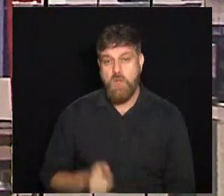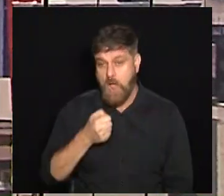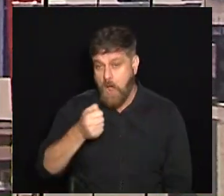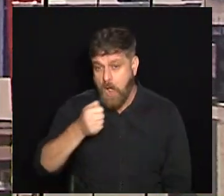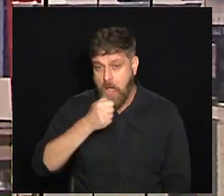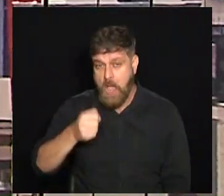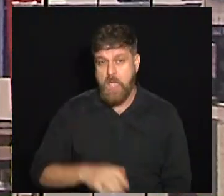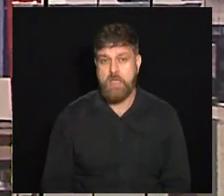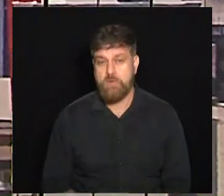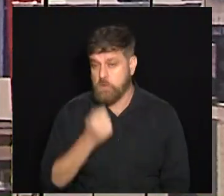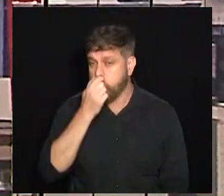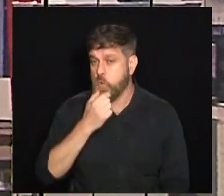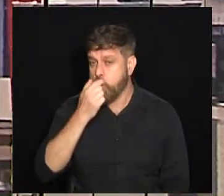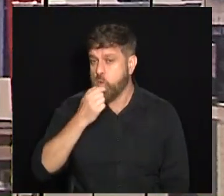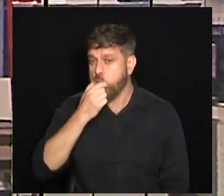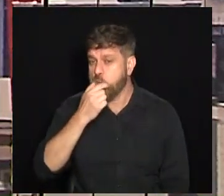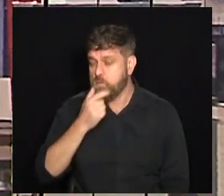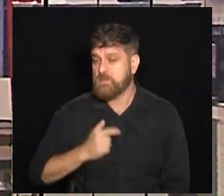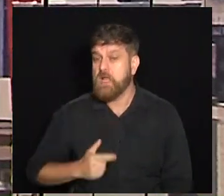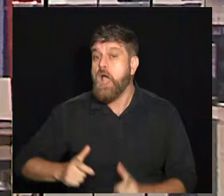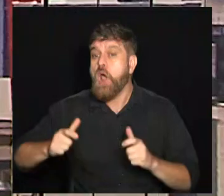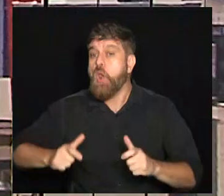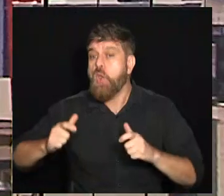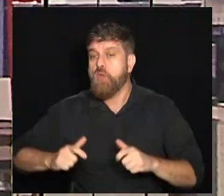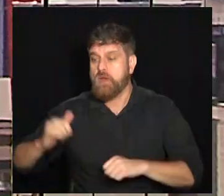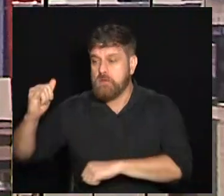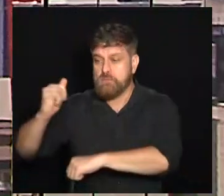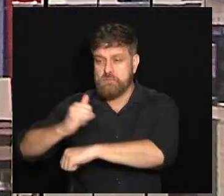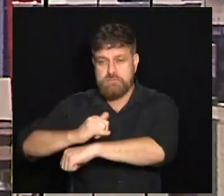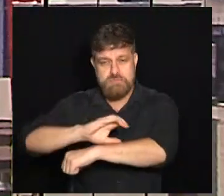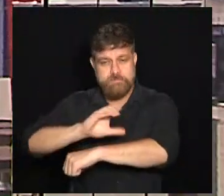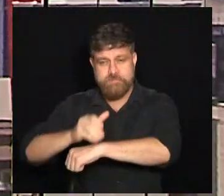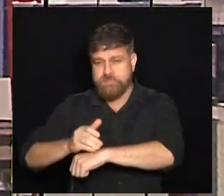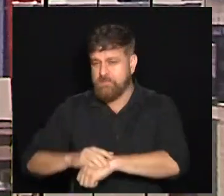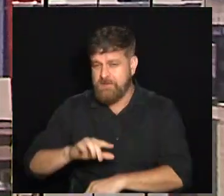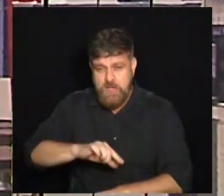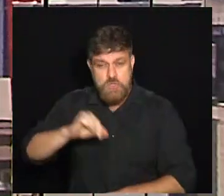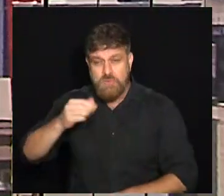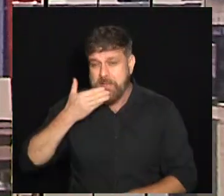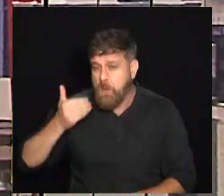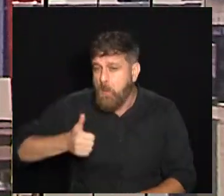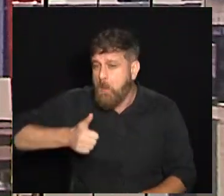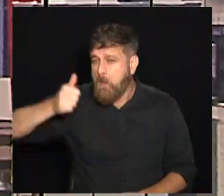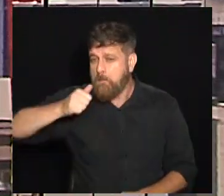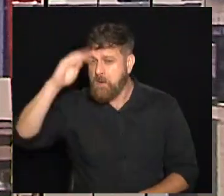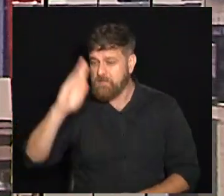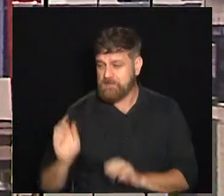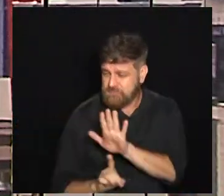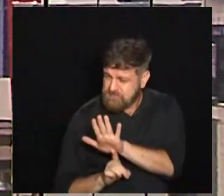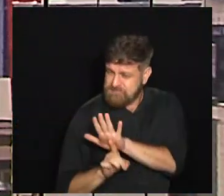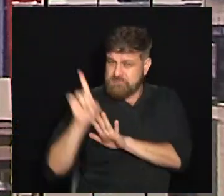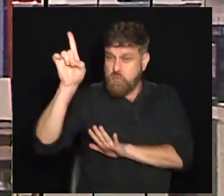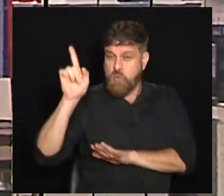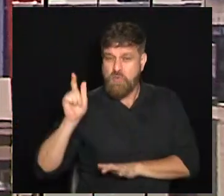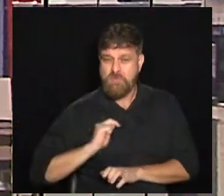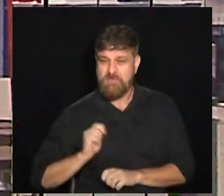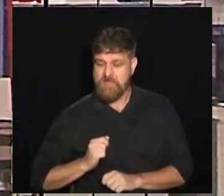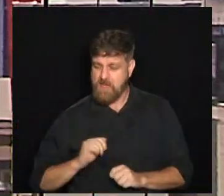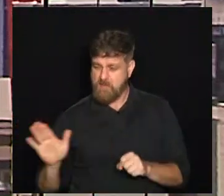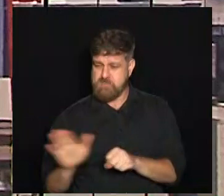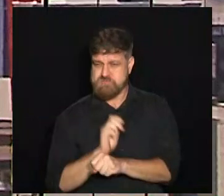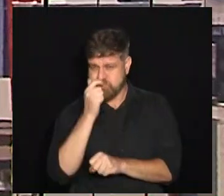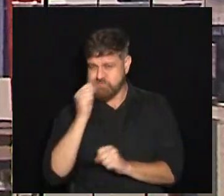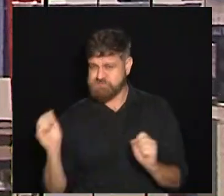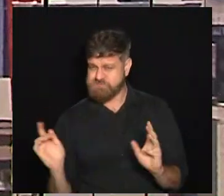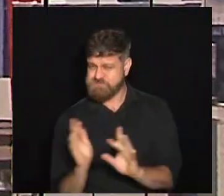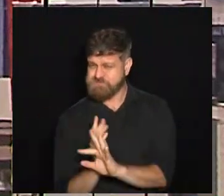Parque Viracopos. O aeroporto foi eleito o melhor do Brasil no ano passado. Passam milhões de pessoas por ele. Então